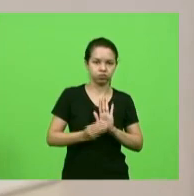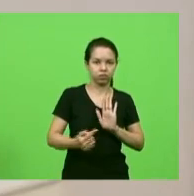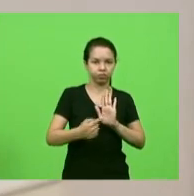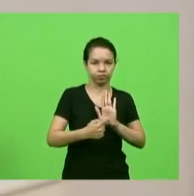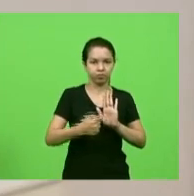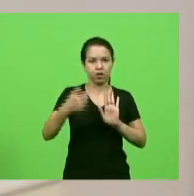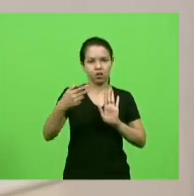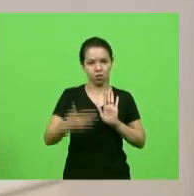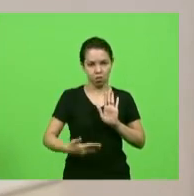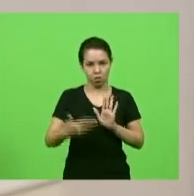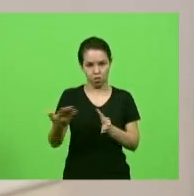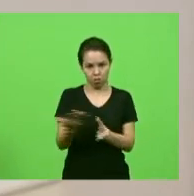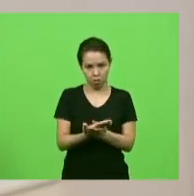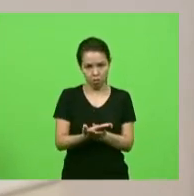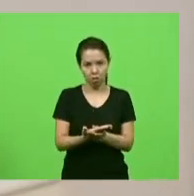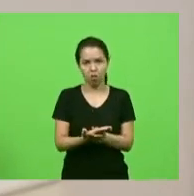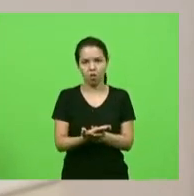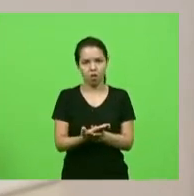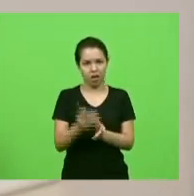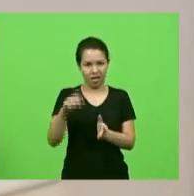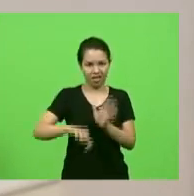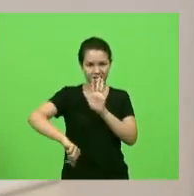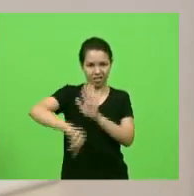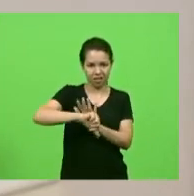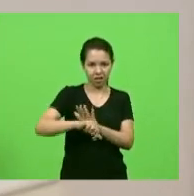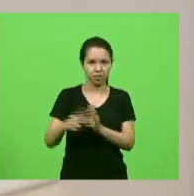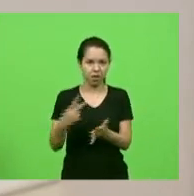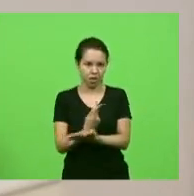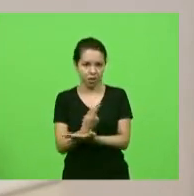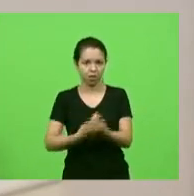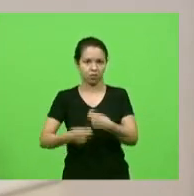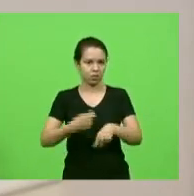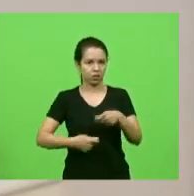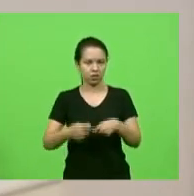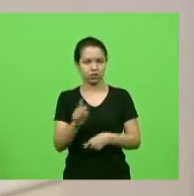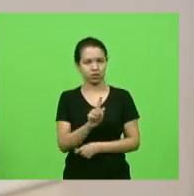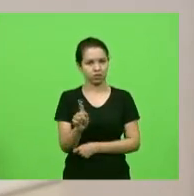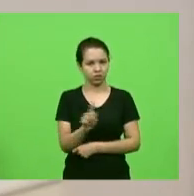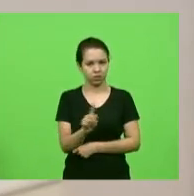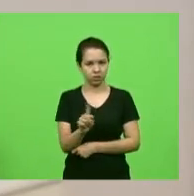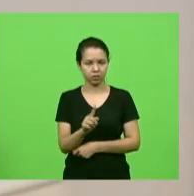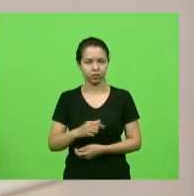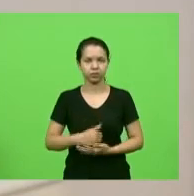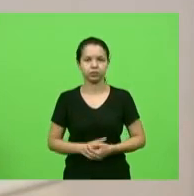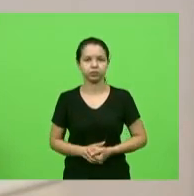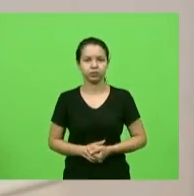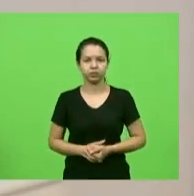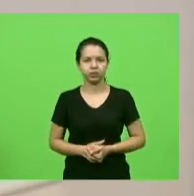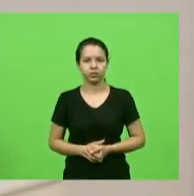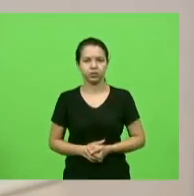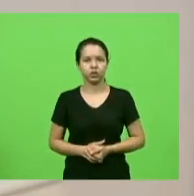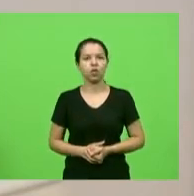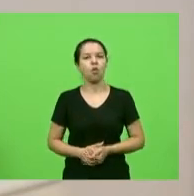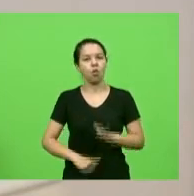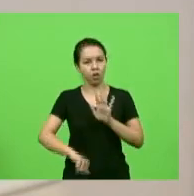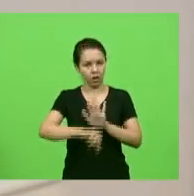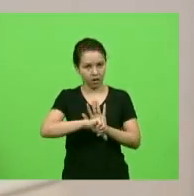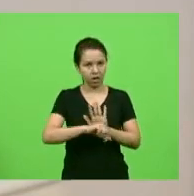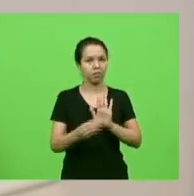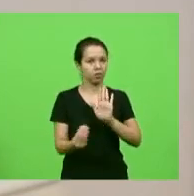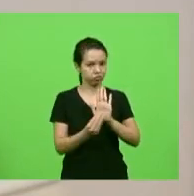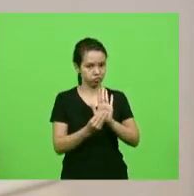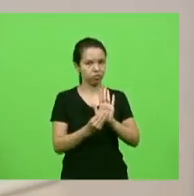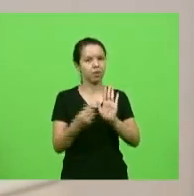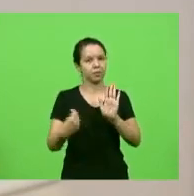necessariamente precisam configurar crime de improbidade administrativa, bastando que os crimes noticiados sejam compatíveis com